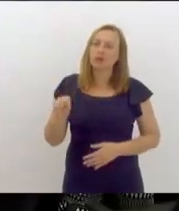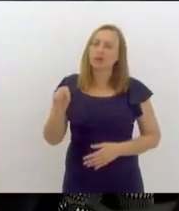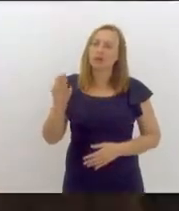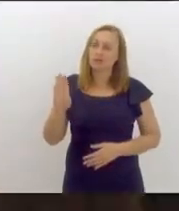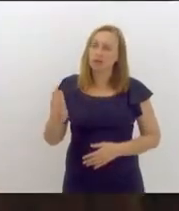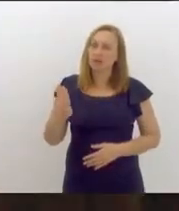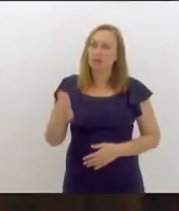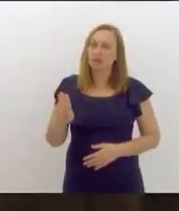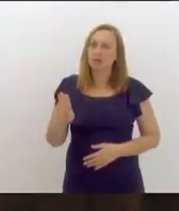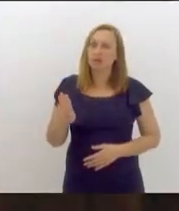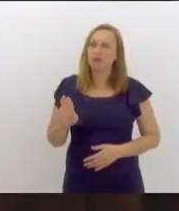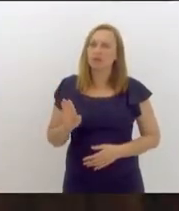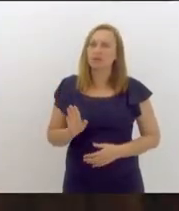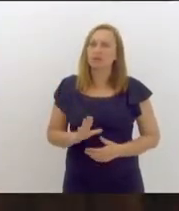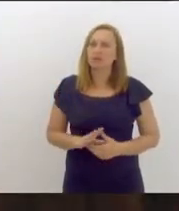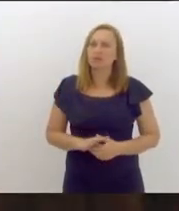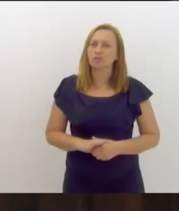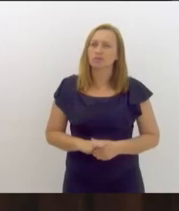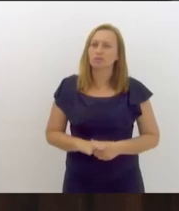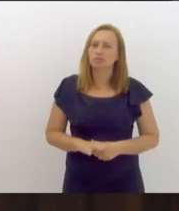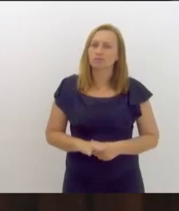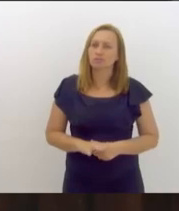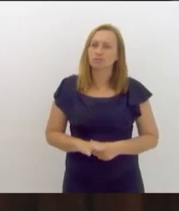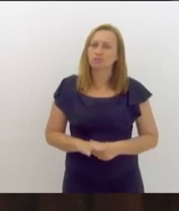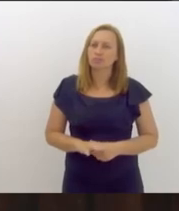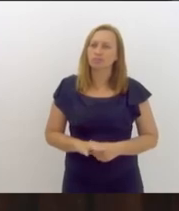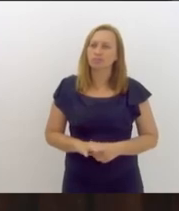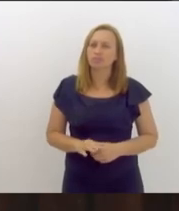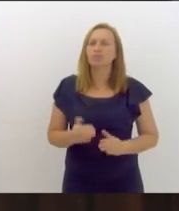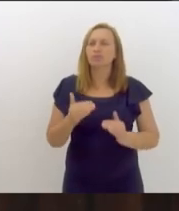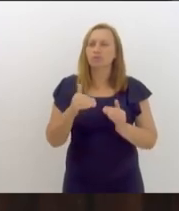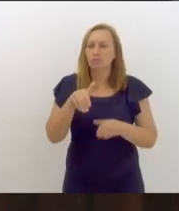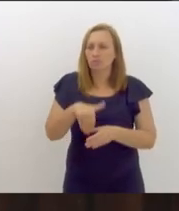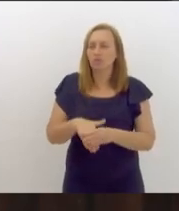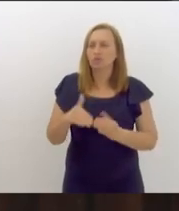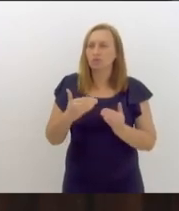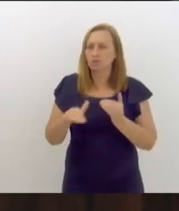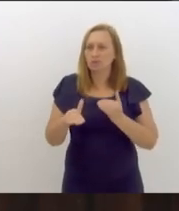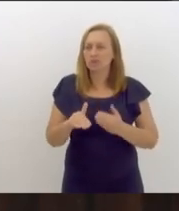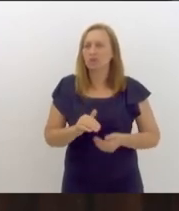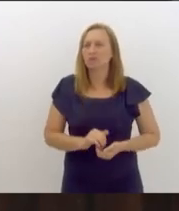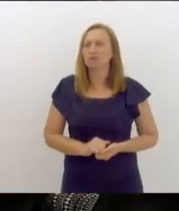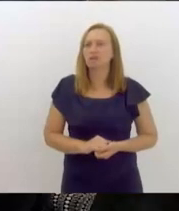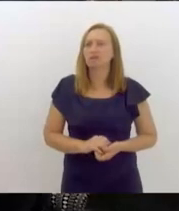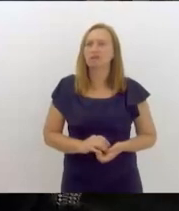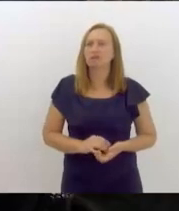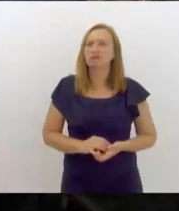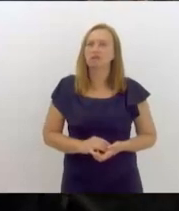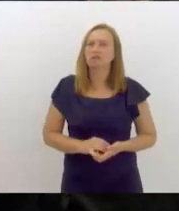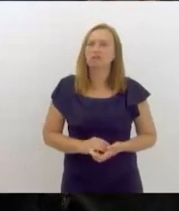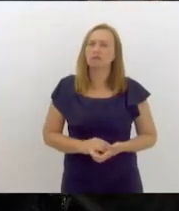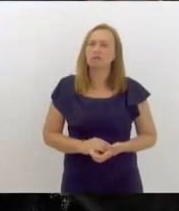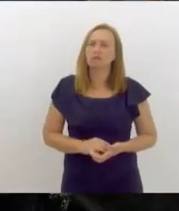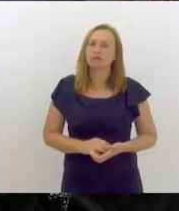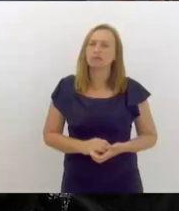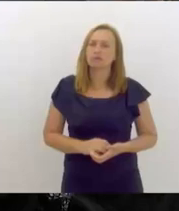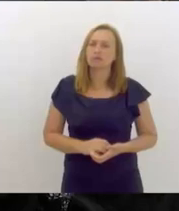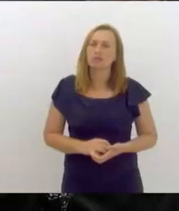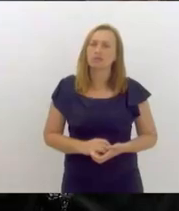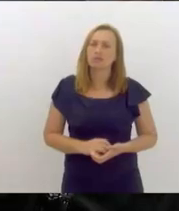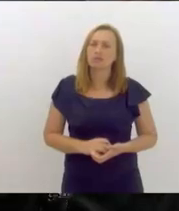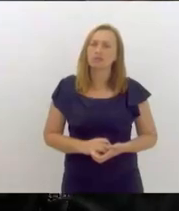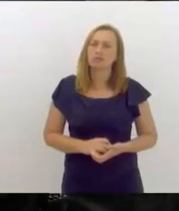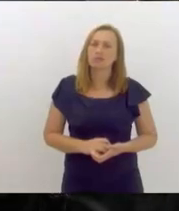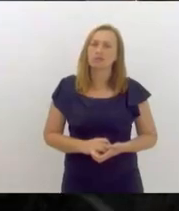a bancada do PSD vota contrário verificação por favor tá muito bagunça